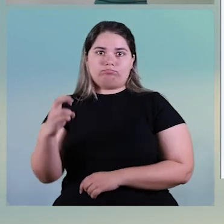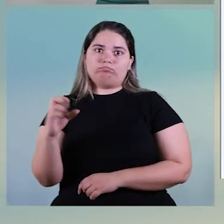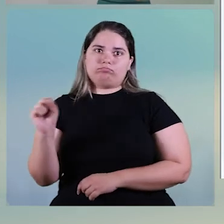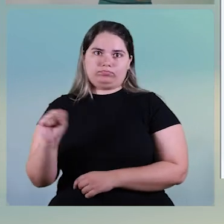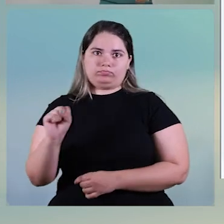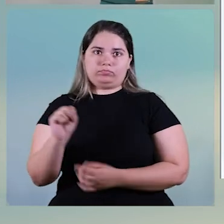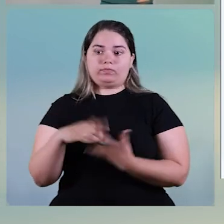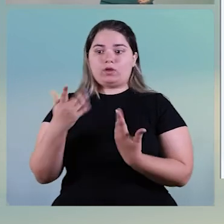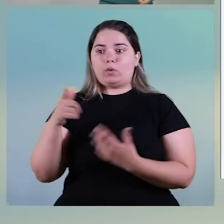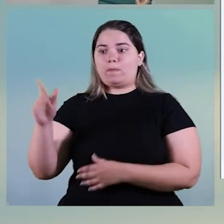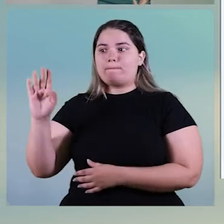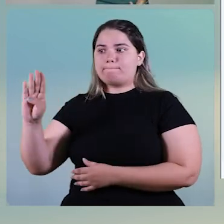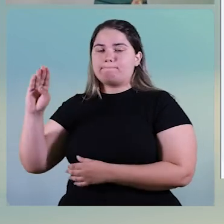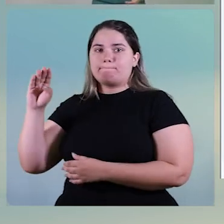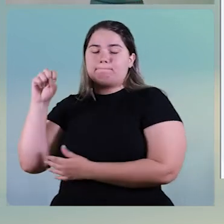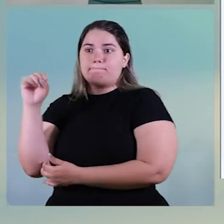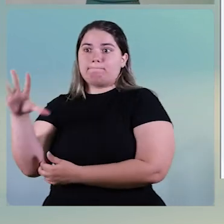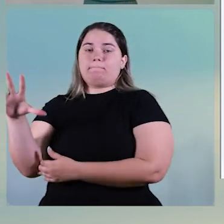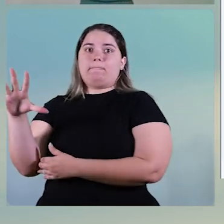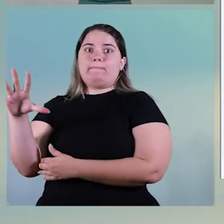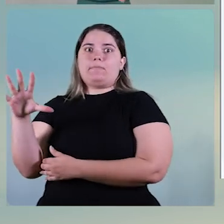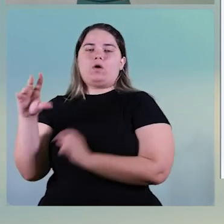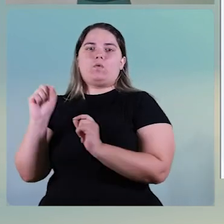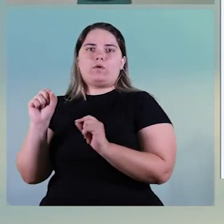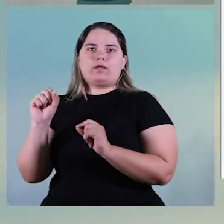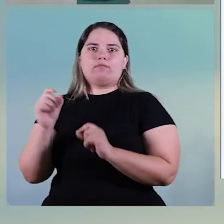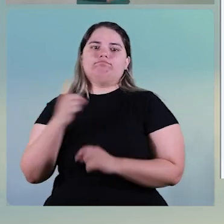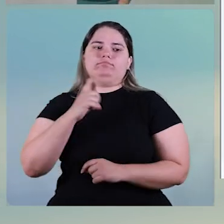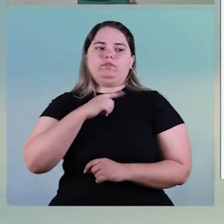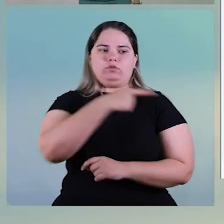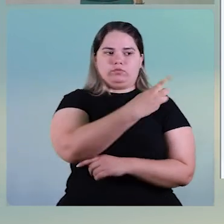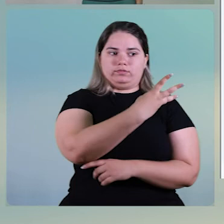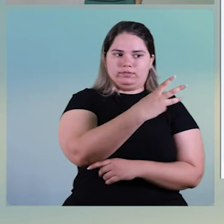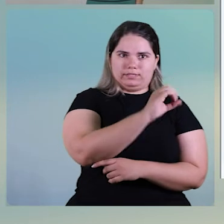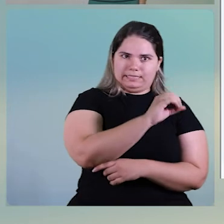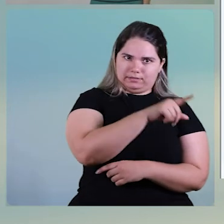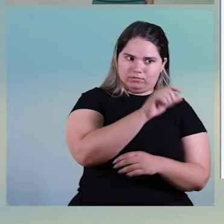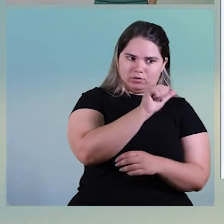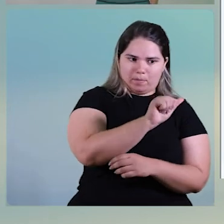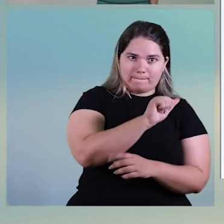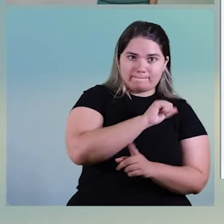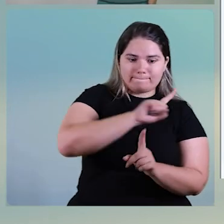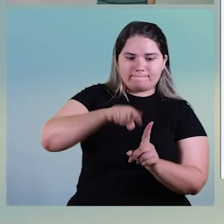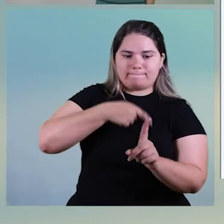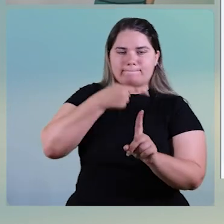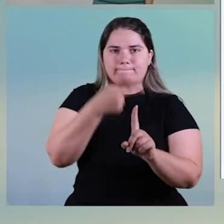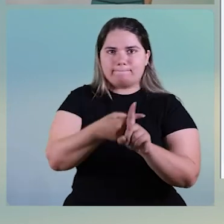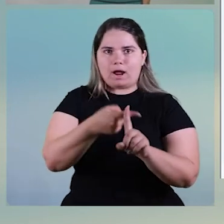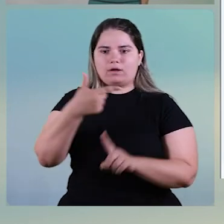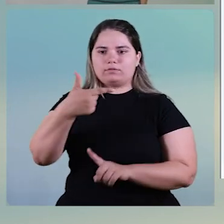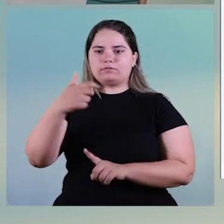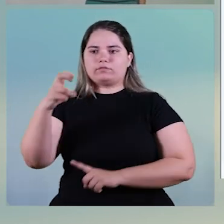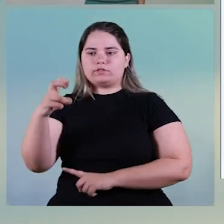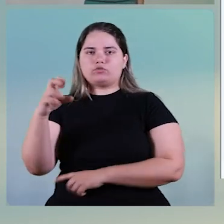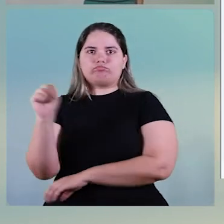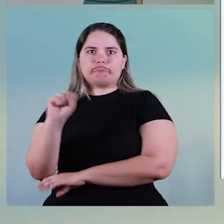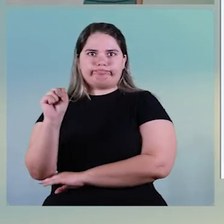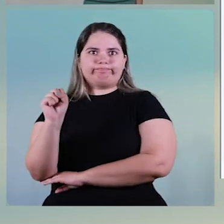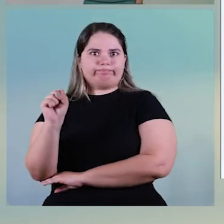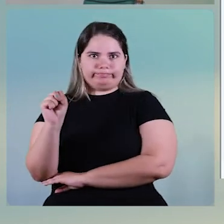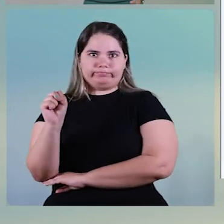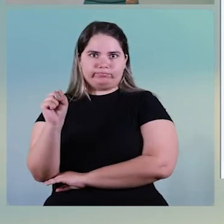vai abrir em qual instante? 30 segundos mais 25, né? Que corresponde a